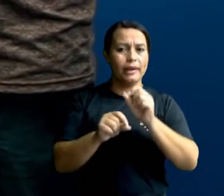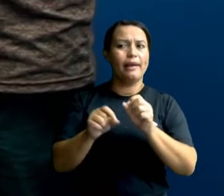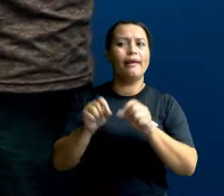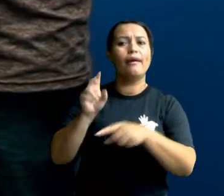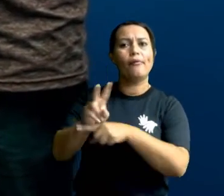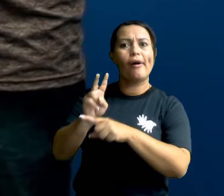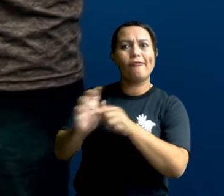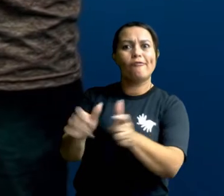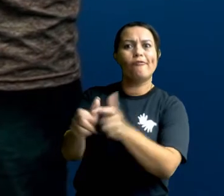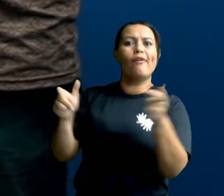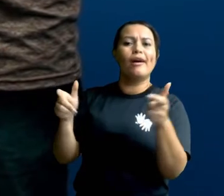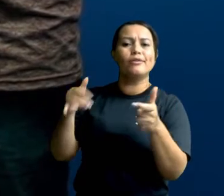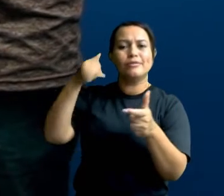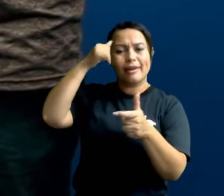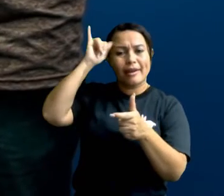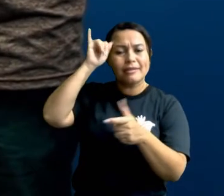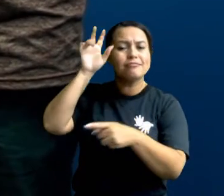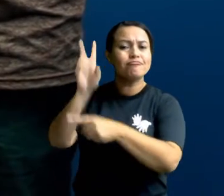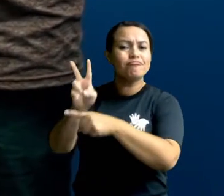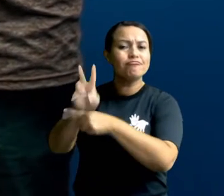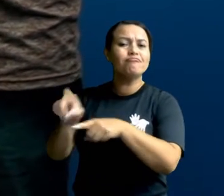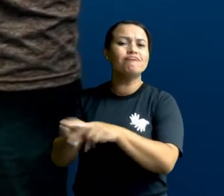né, de se criar